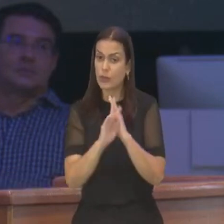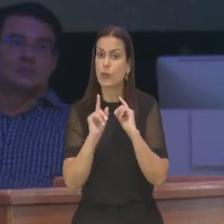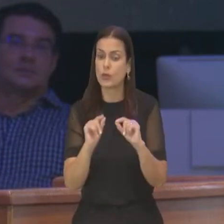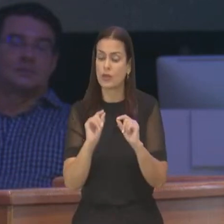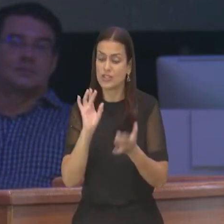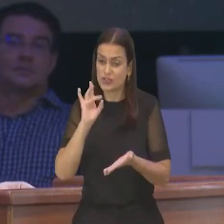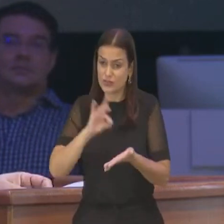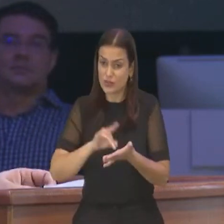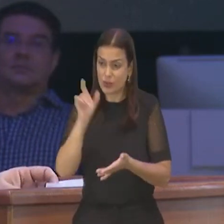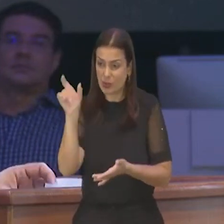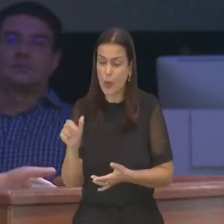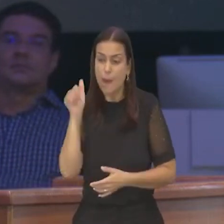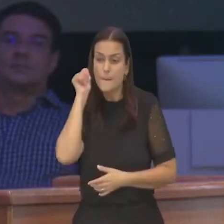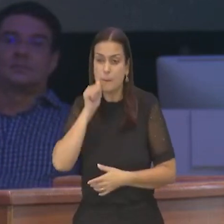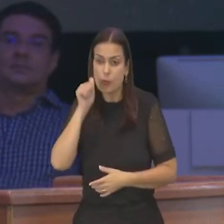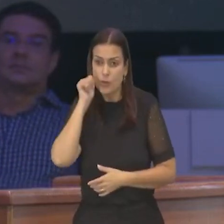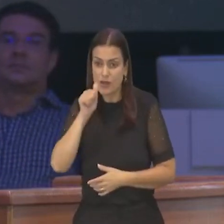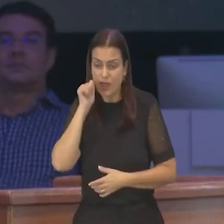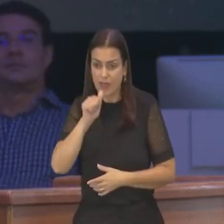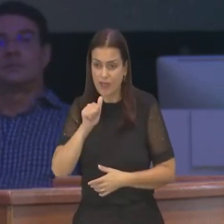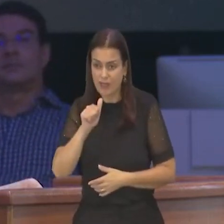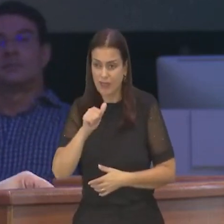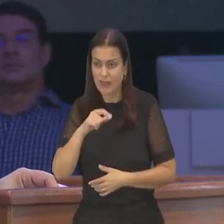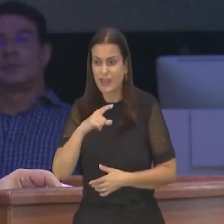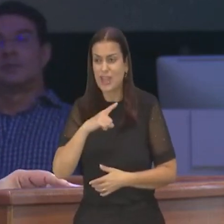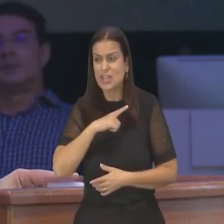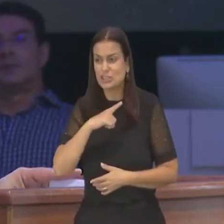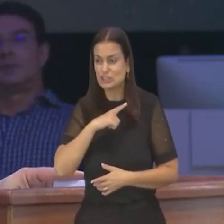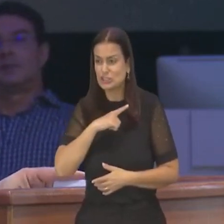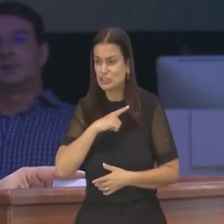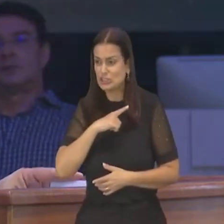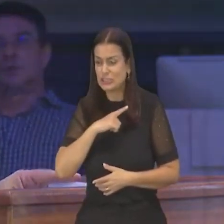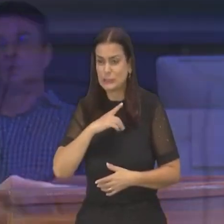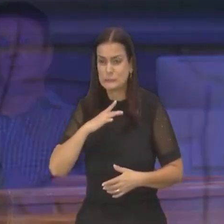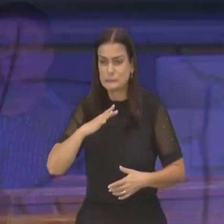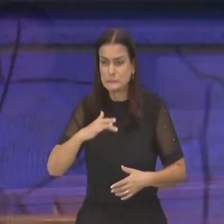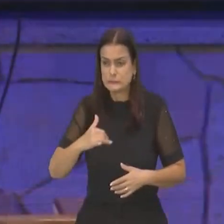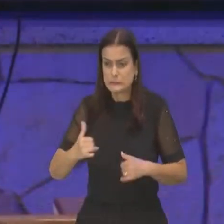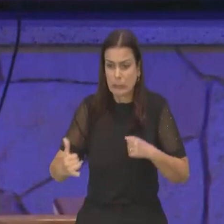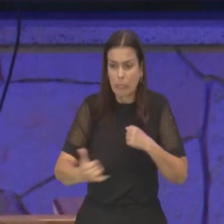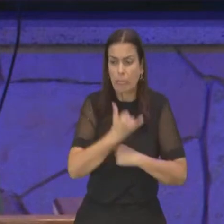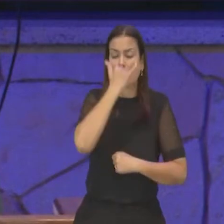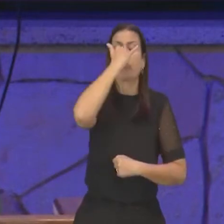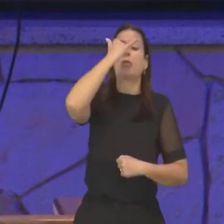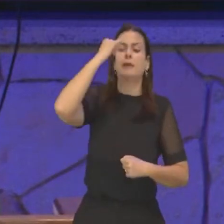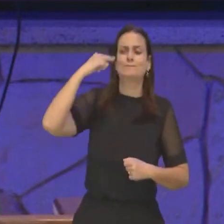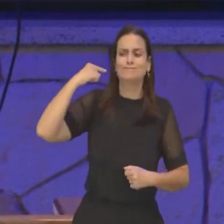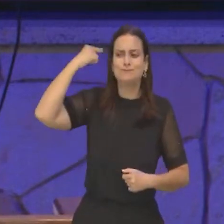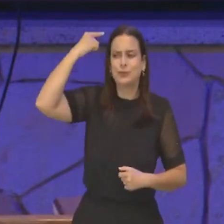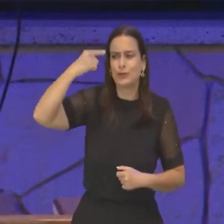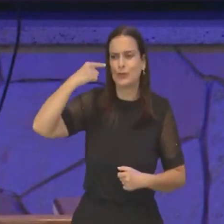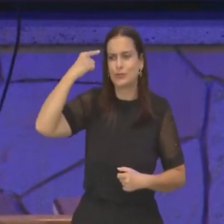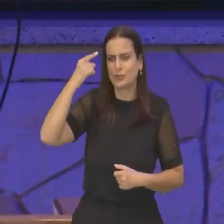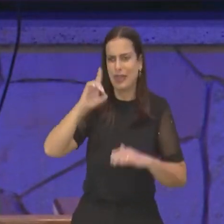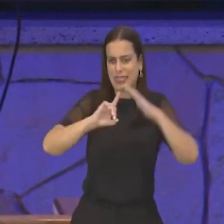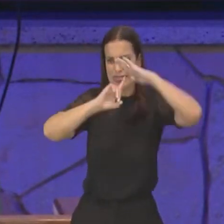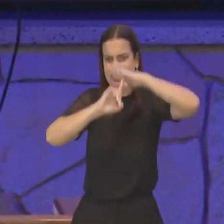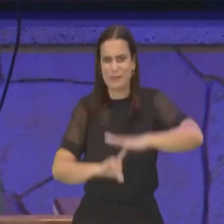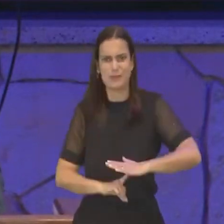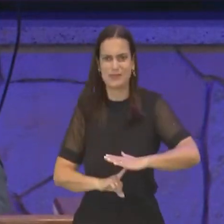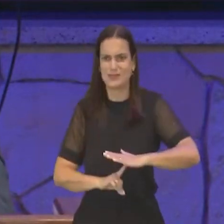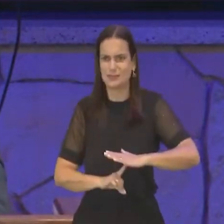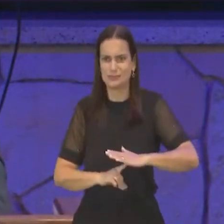verdade, ela tinha surtos psicóticos, tinha alguns problemas, e ela estava de fato fora de